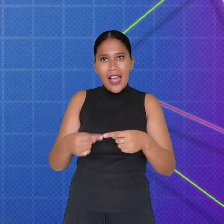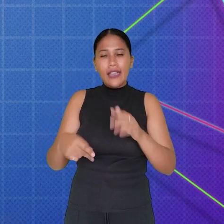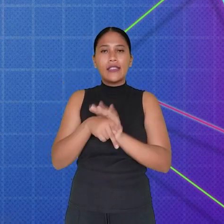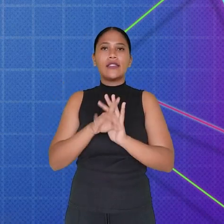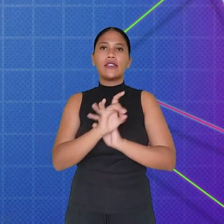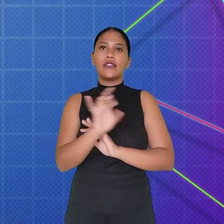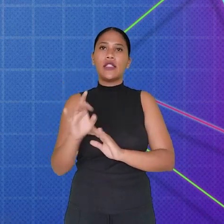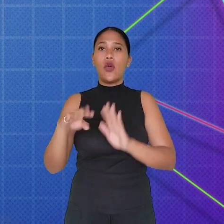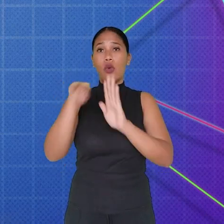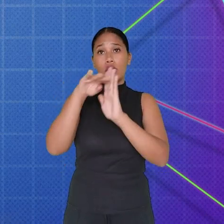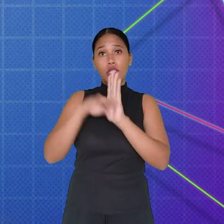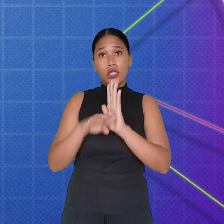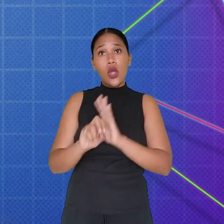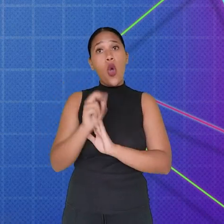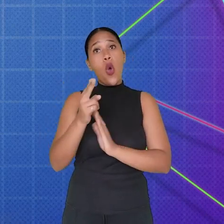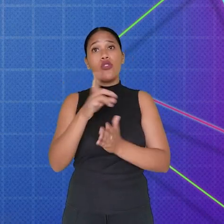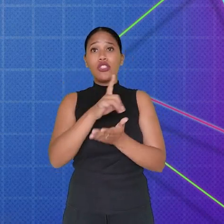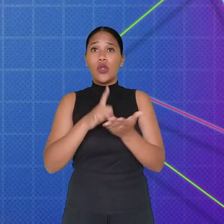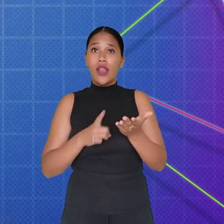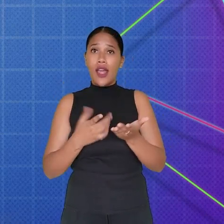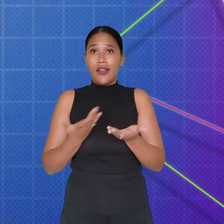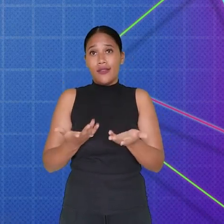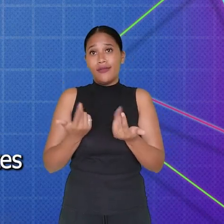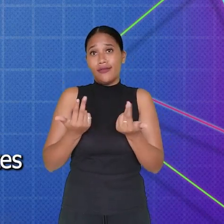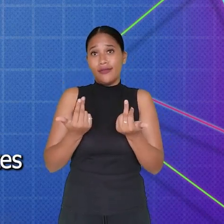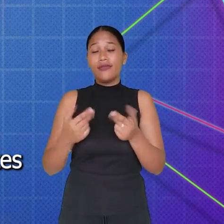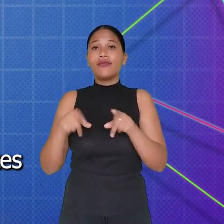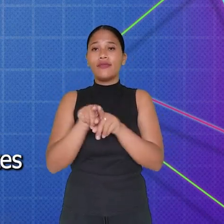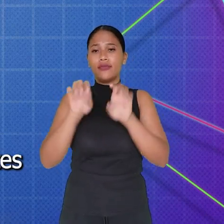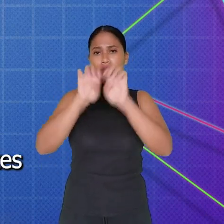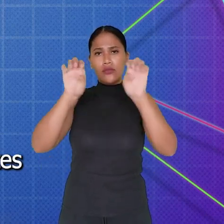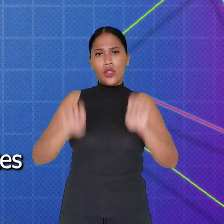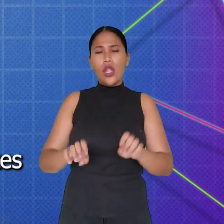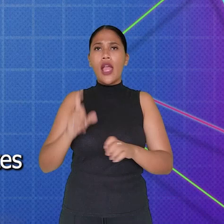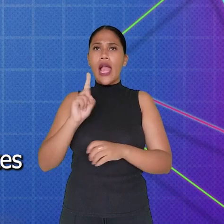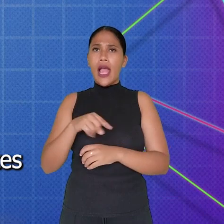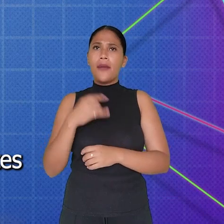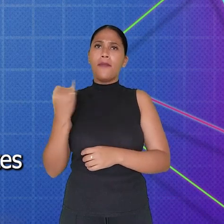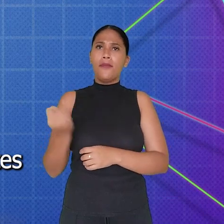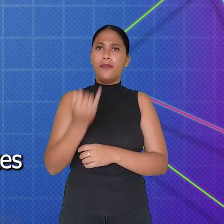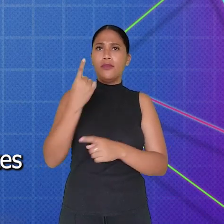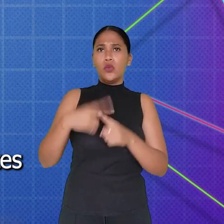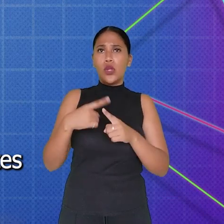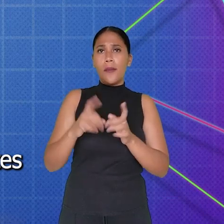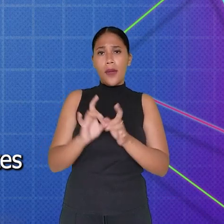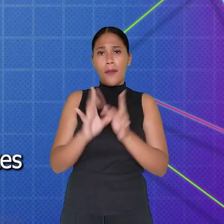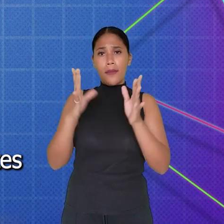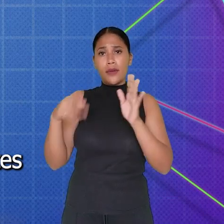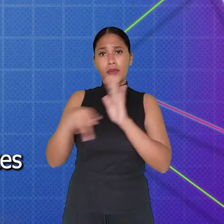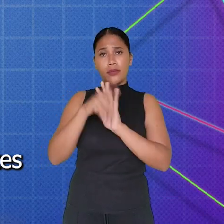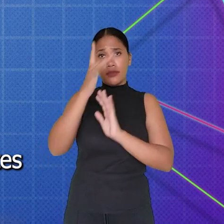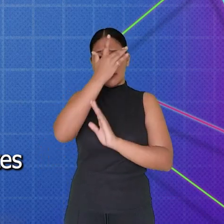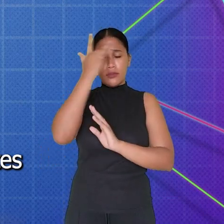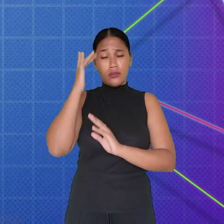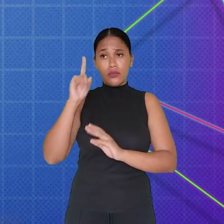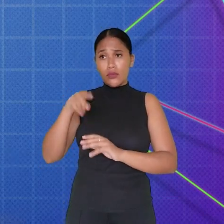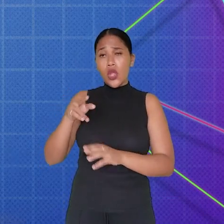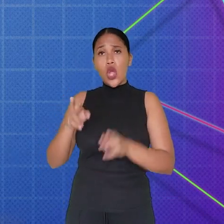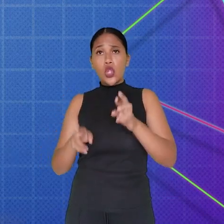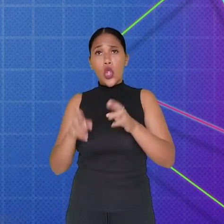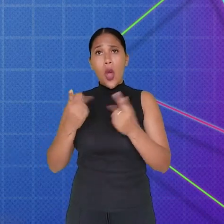uma coleção, como uma lista ou um dicionário. As estruturas de repetição são importantes porque elas permitem aos